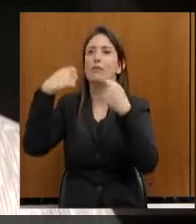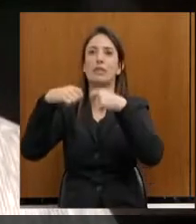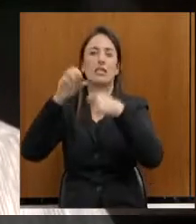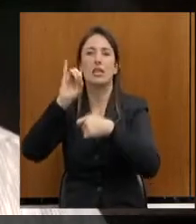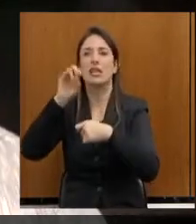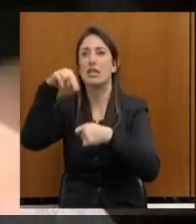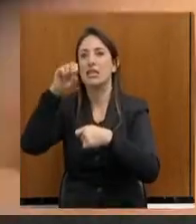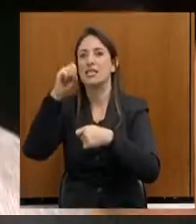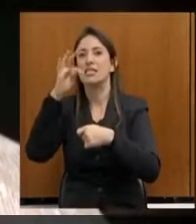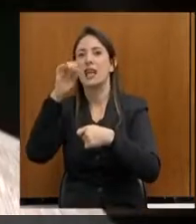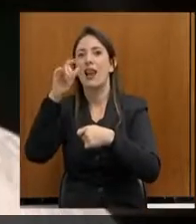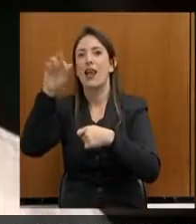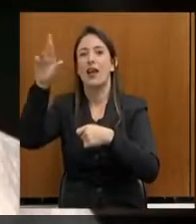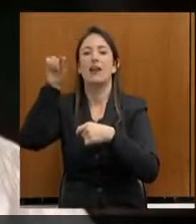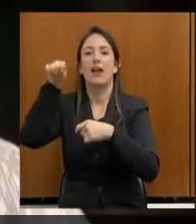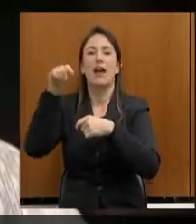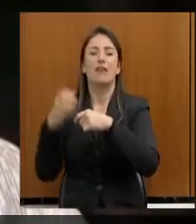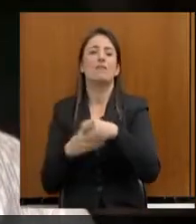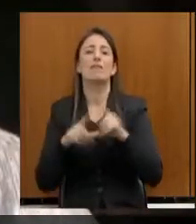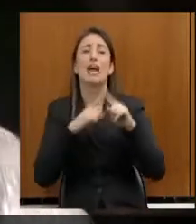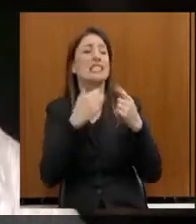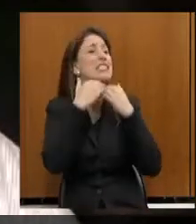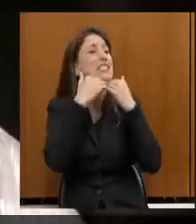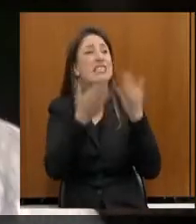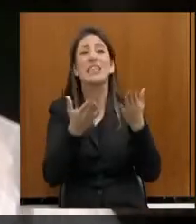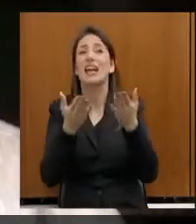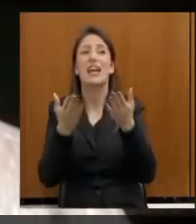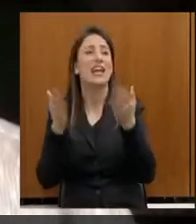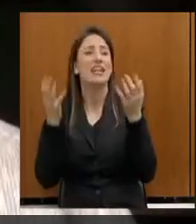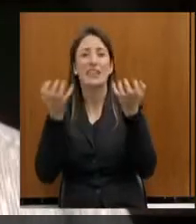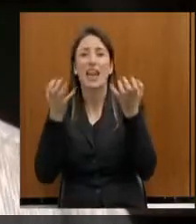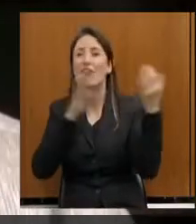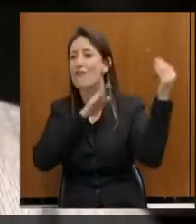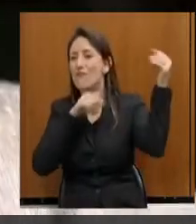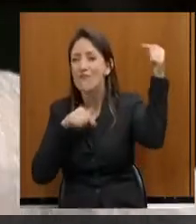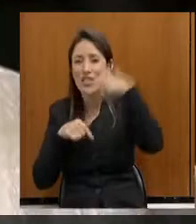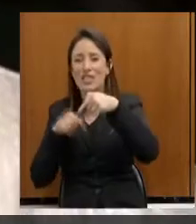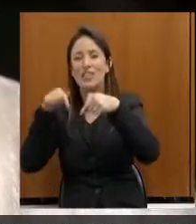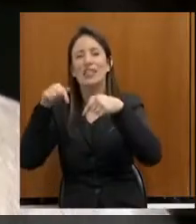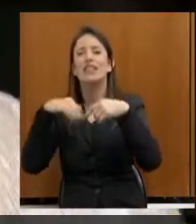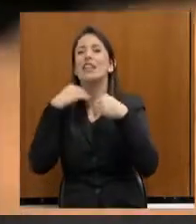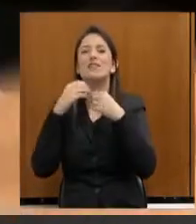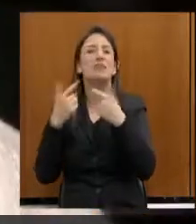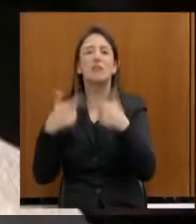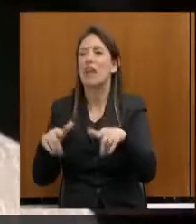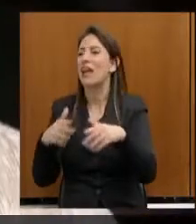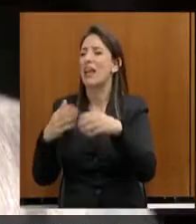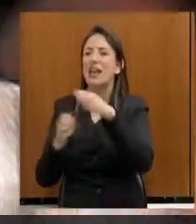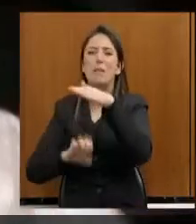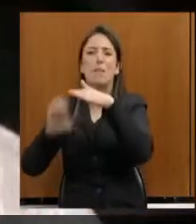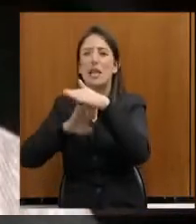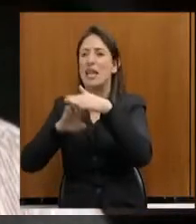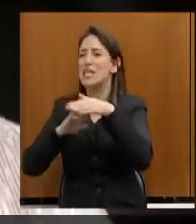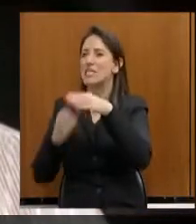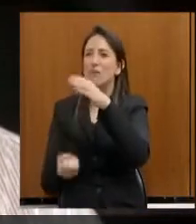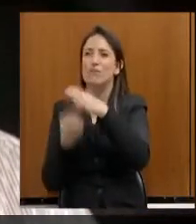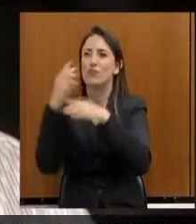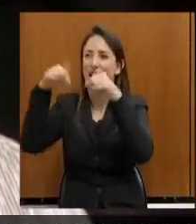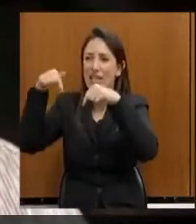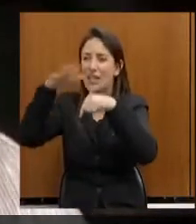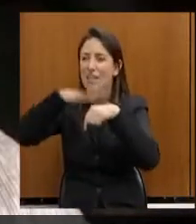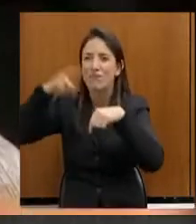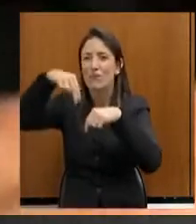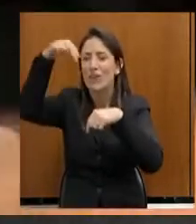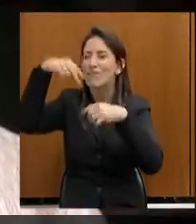secretário nenhuma empresa quer vir para cá só as grandes empresas por maçã o muitas multinacionais que consegue superar tudo isso